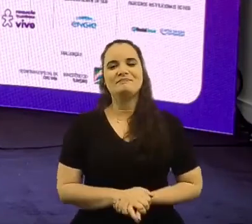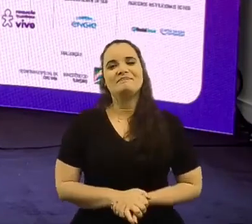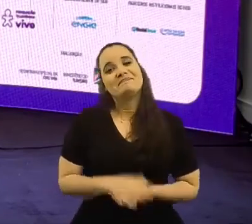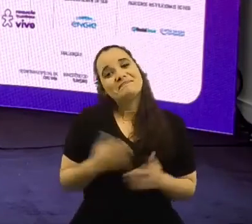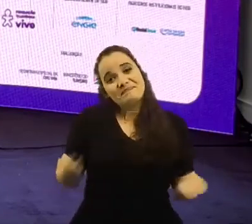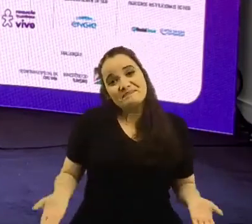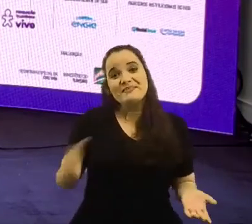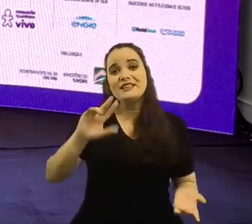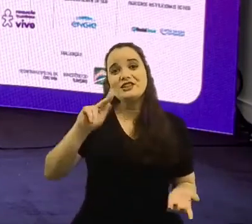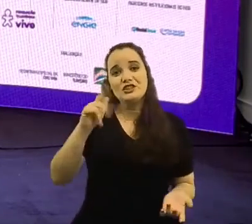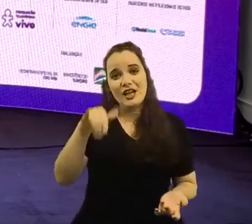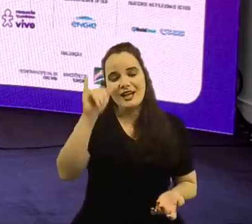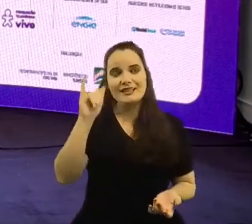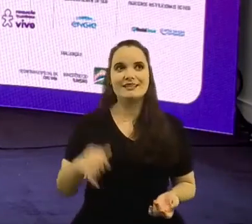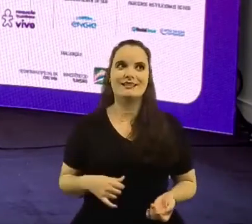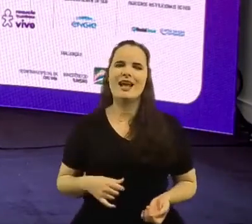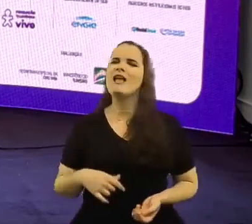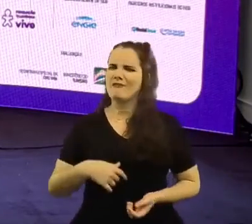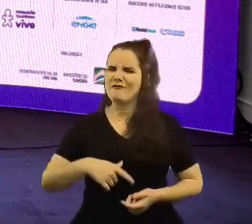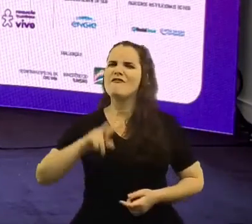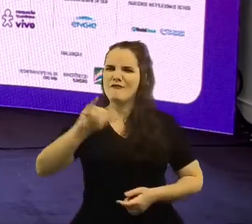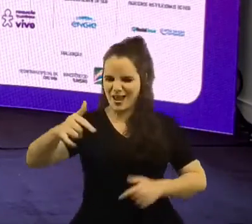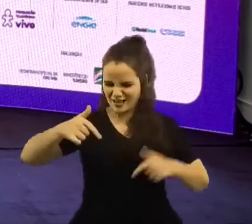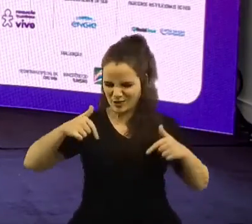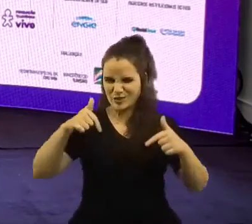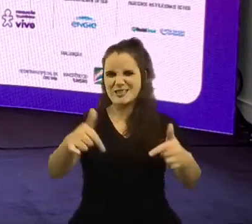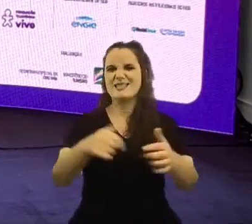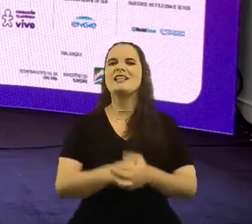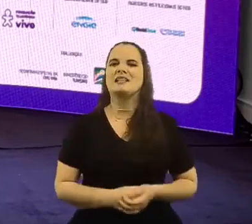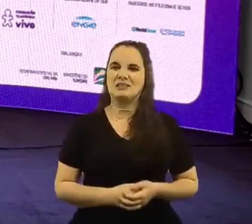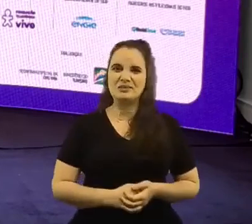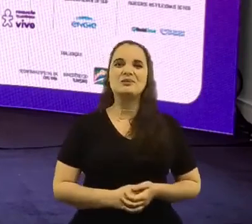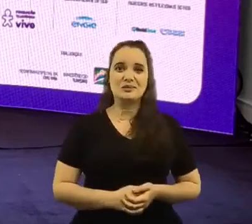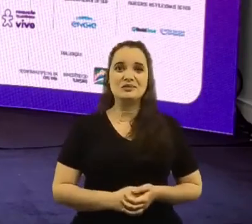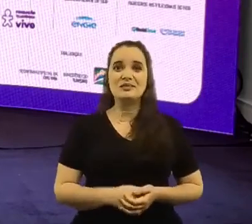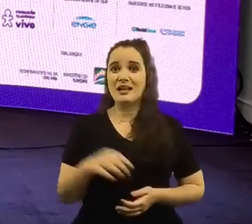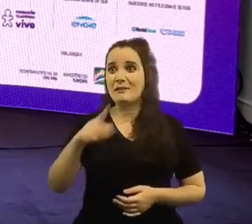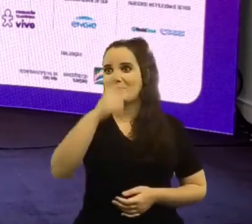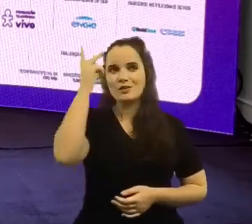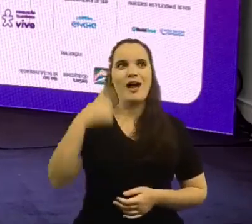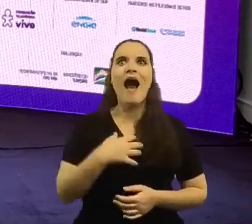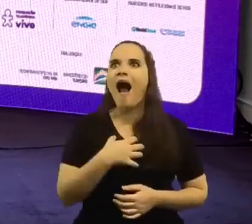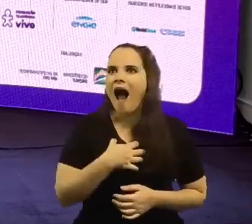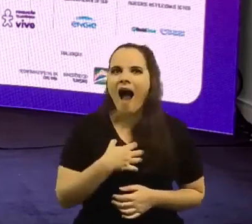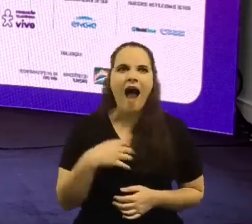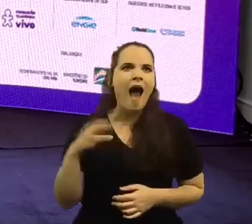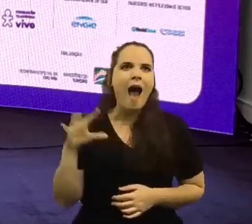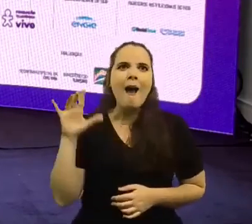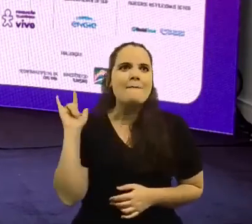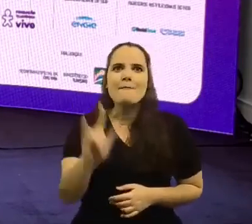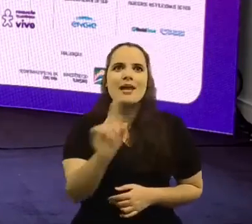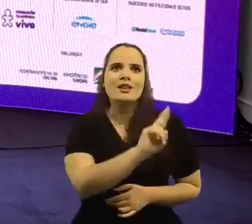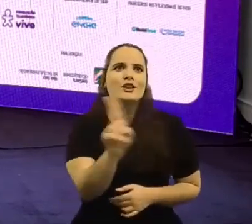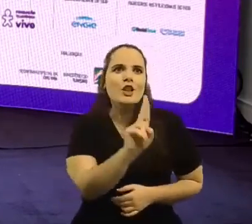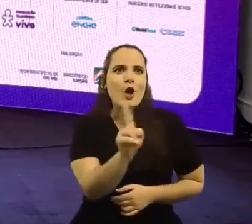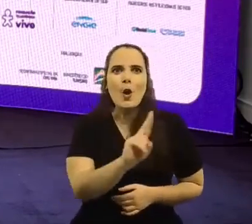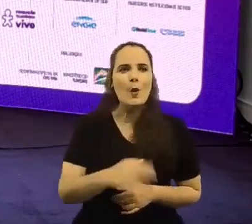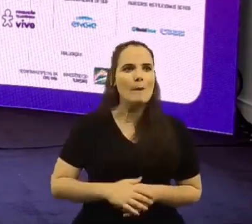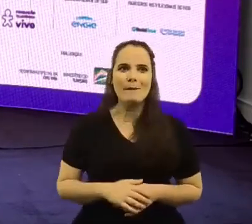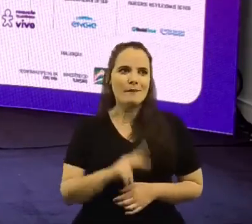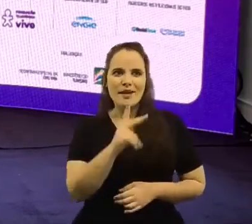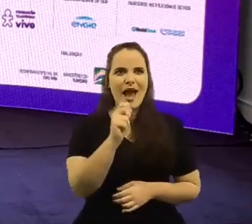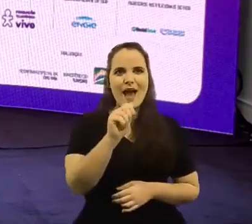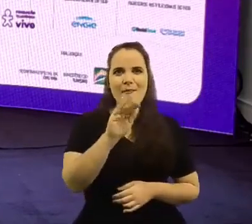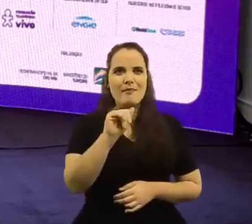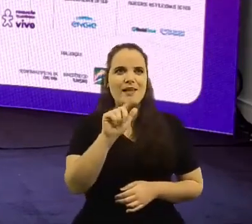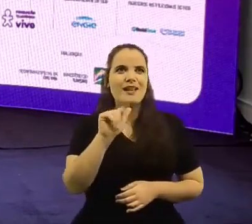Luísa Trajano já lançou a série ao vivo, inclusive aqui, adorou o nome do Habilidados. Estamos cheios de parceiros e vamos com a gente para o YouTube.